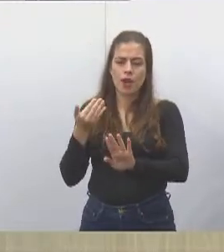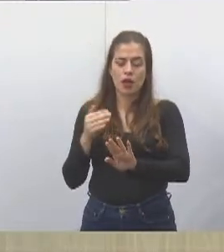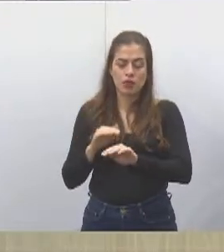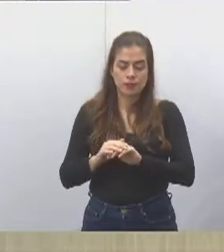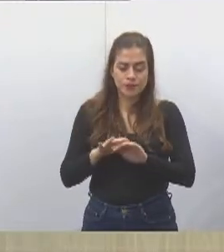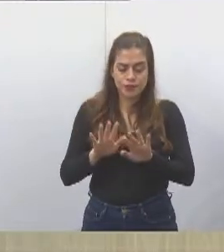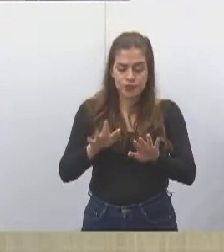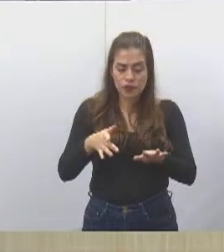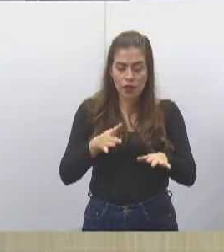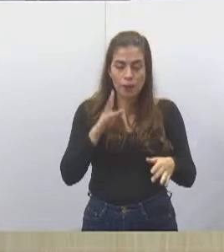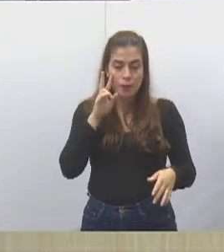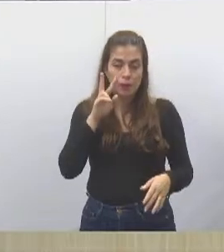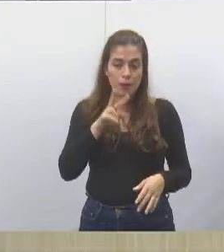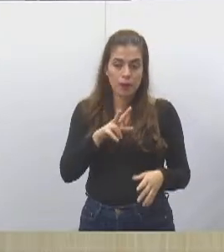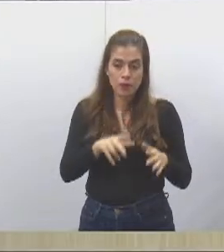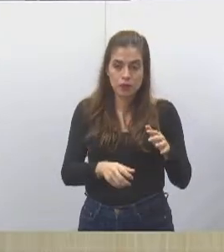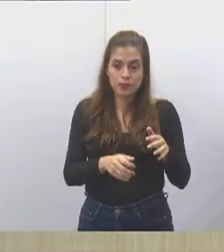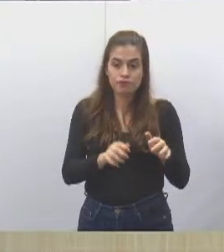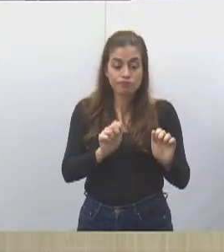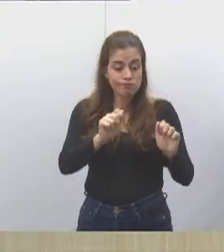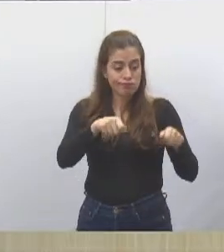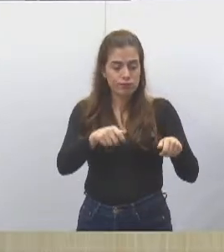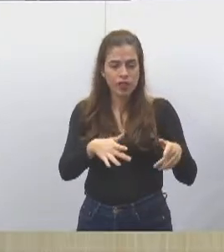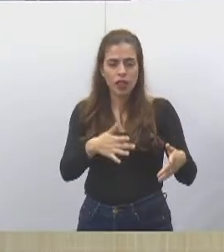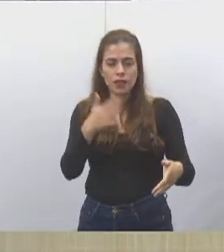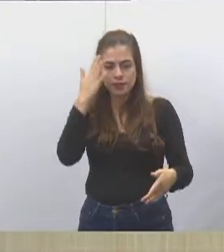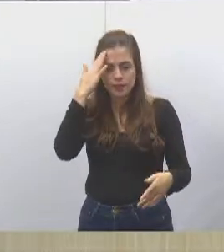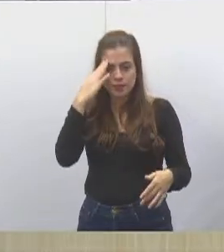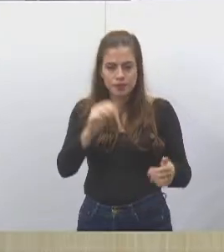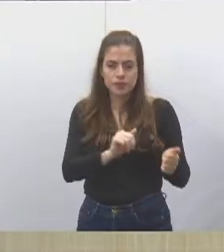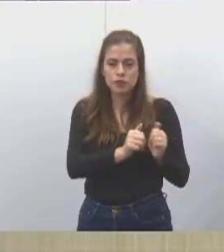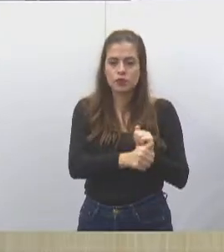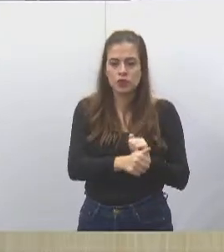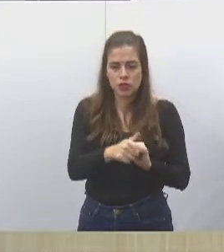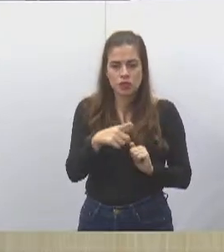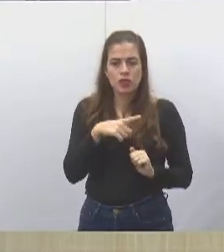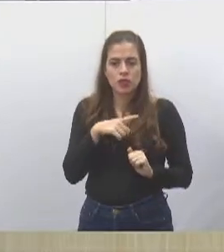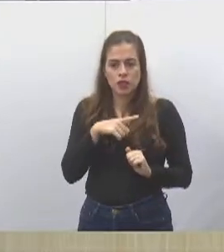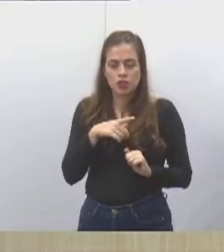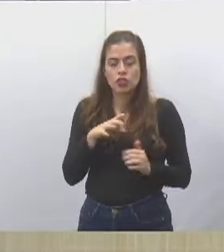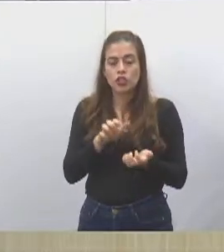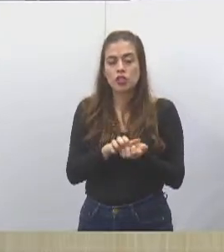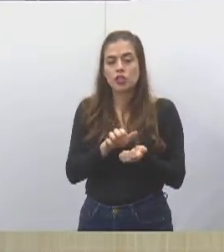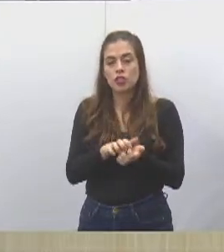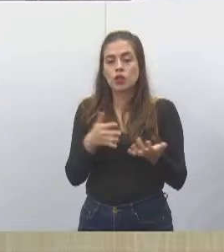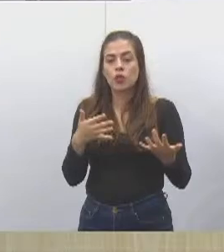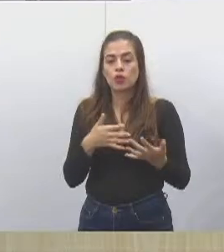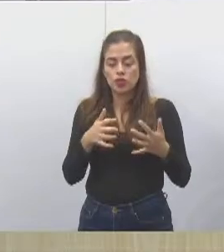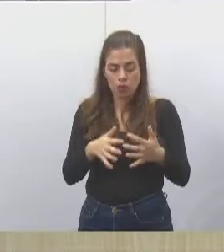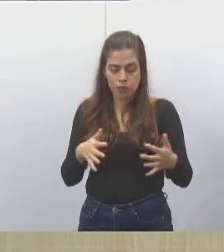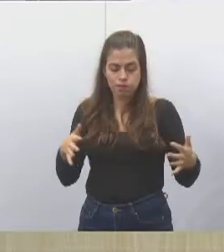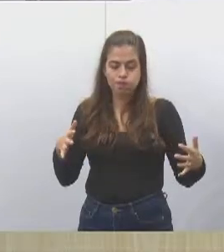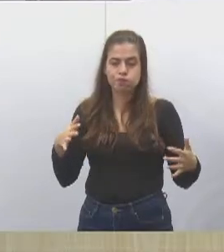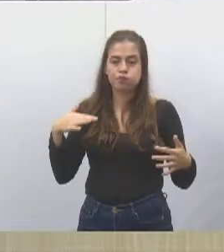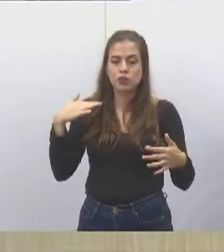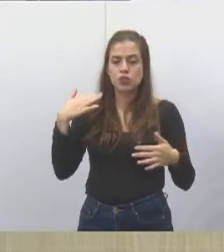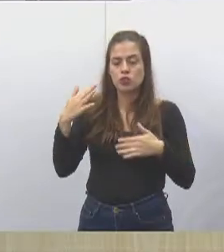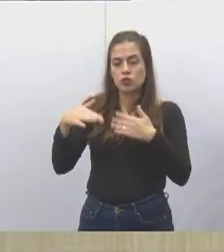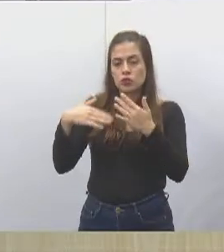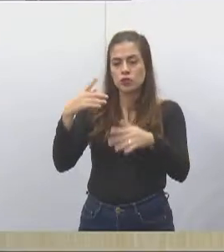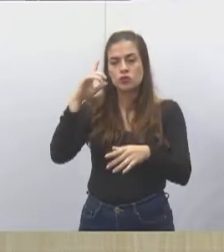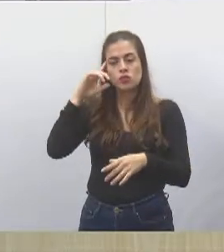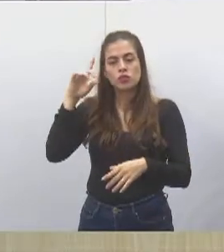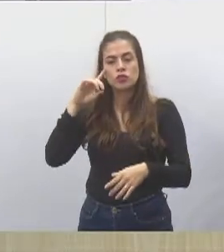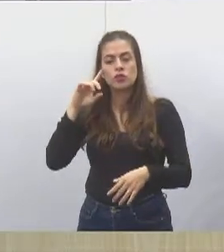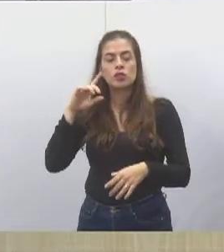viu a capacidade que é, né? E a gente sabe do esporte que é. Jacareí hoje é uma cidade que, né, está crescendo no dia a dia. Hoje nós temos rugby, temos